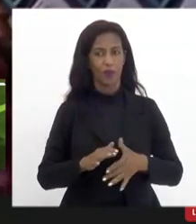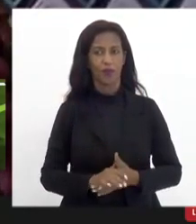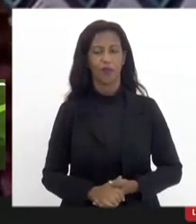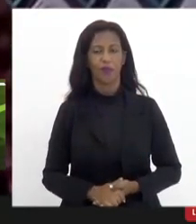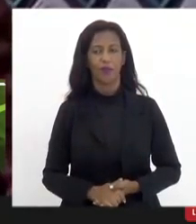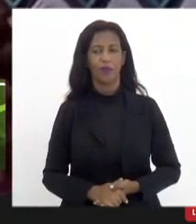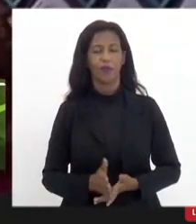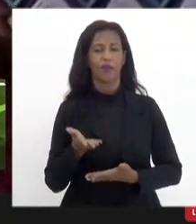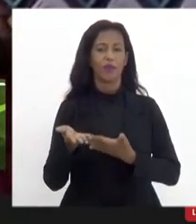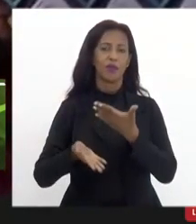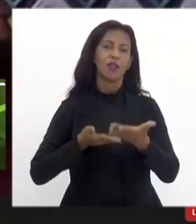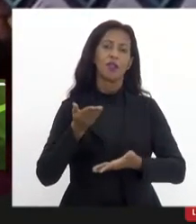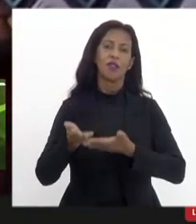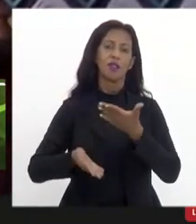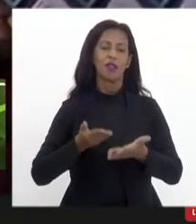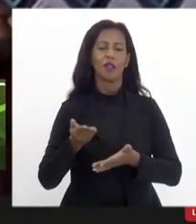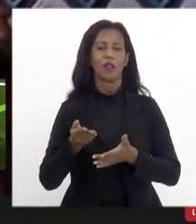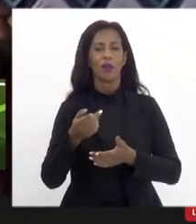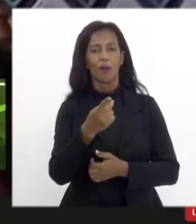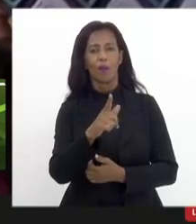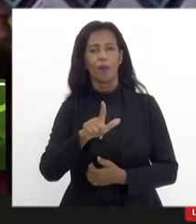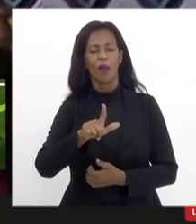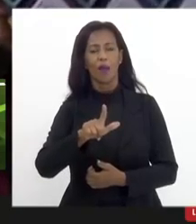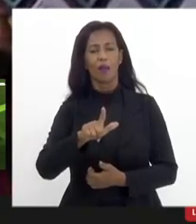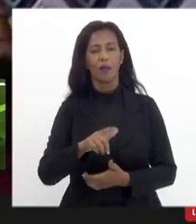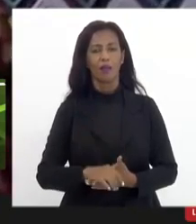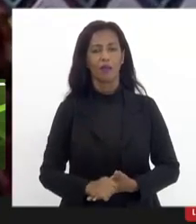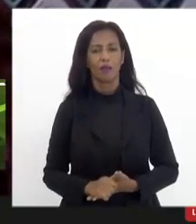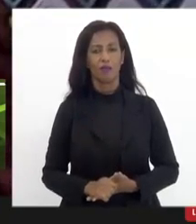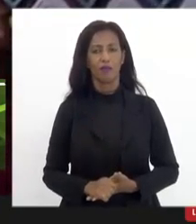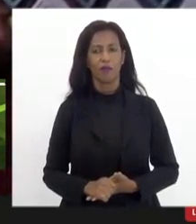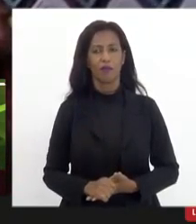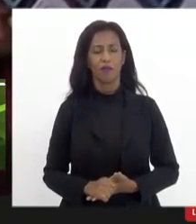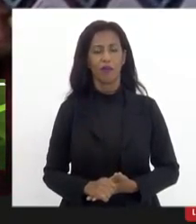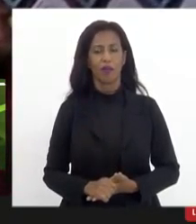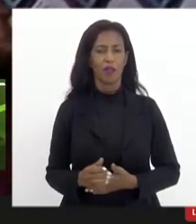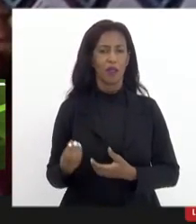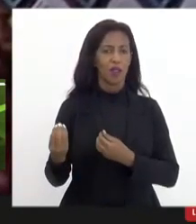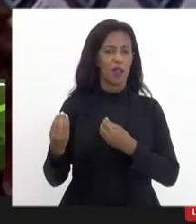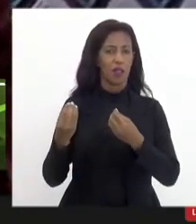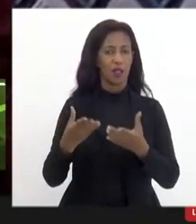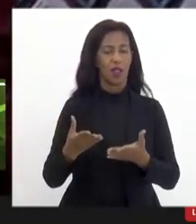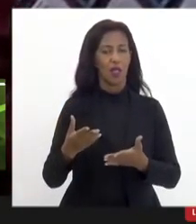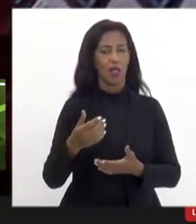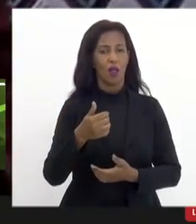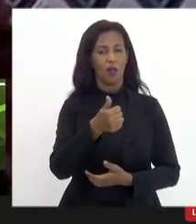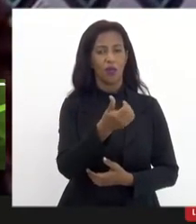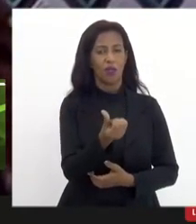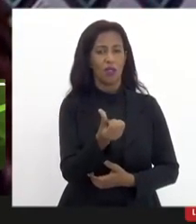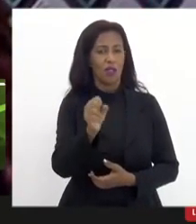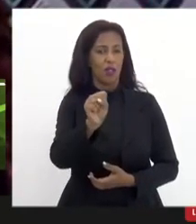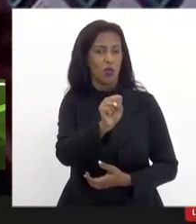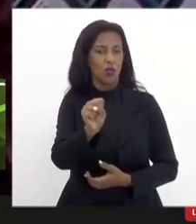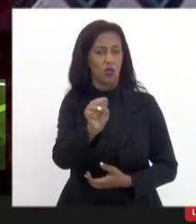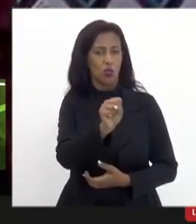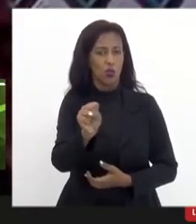que tratou do projeto de lei que institui, projeto 1688